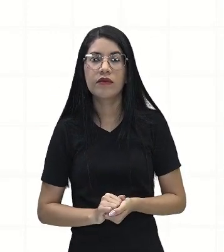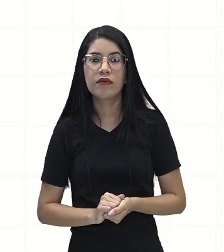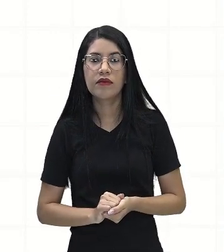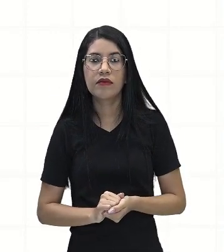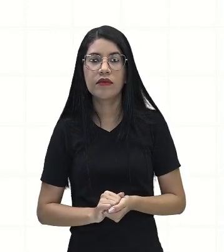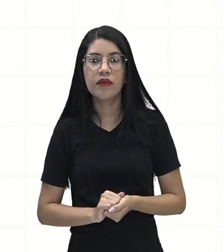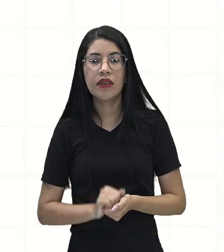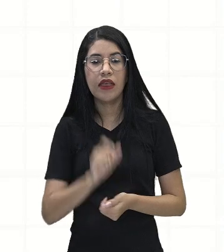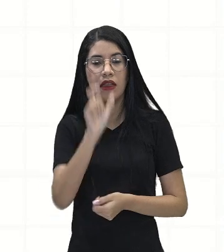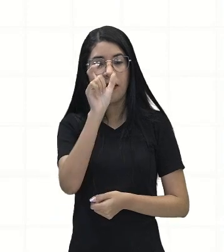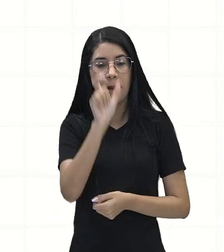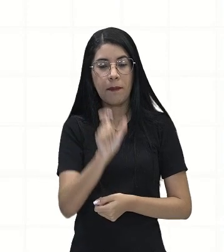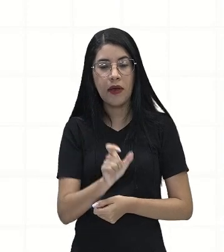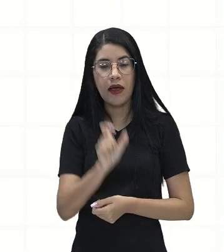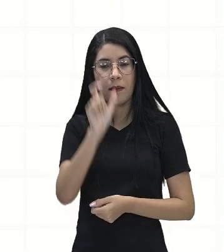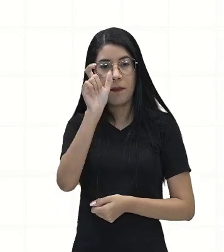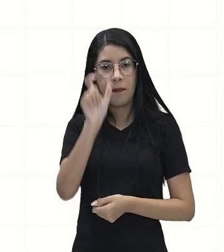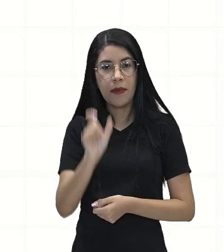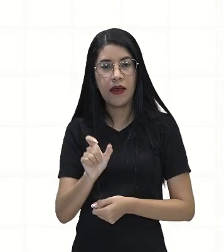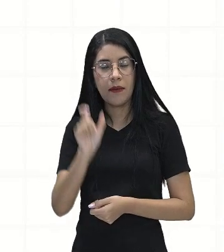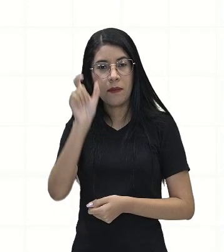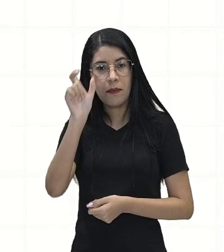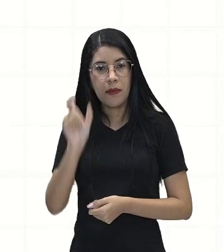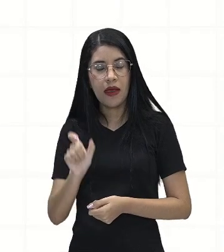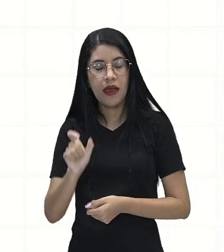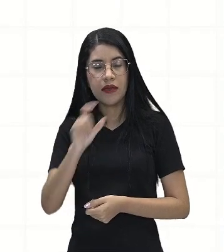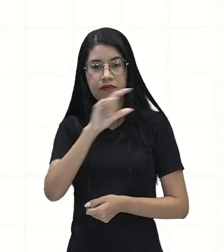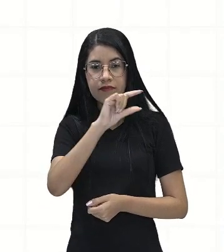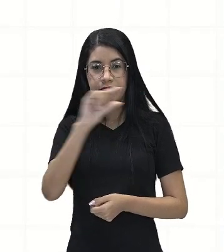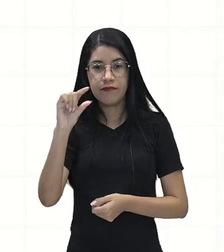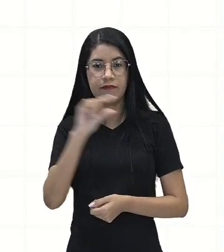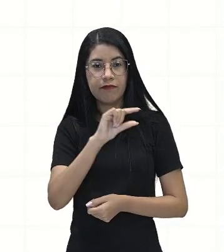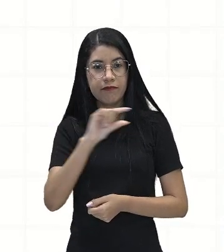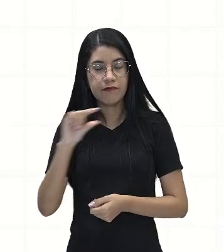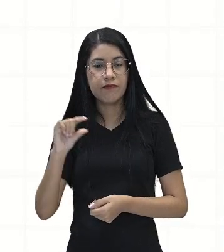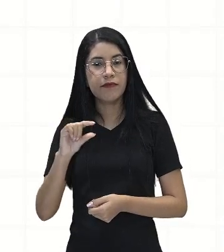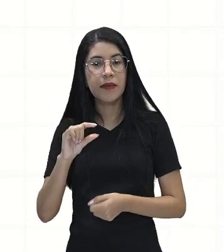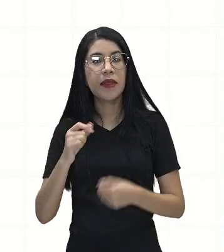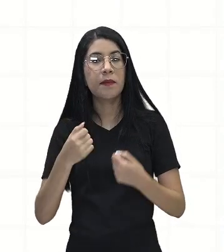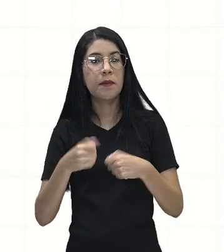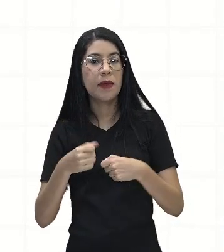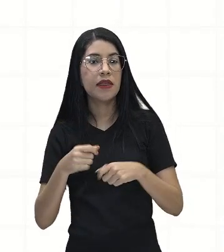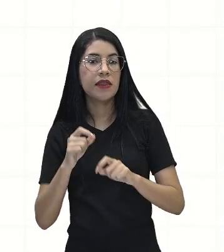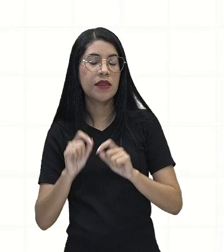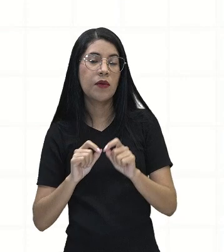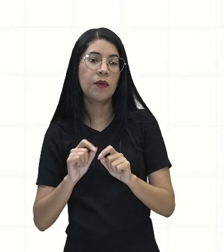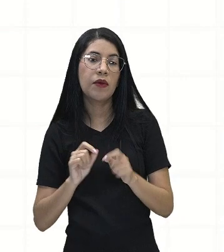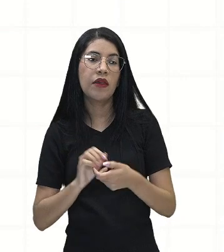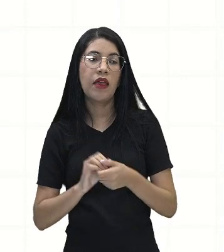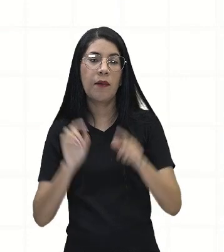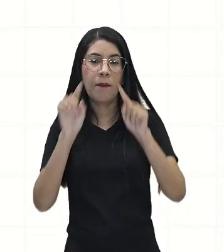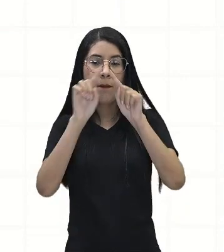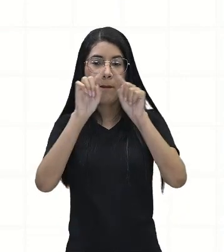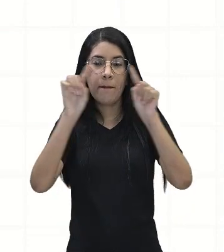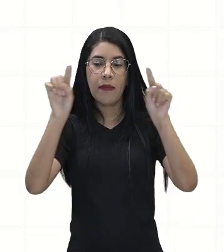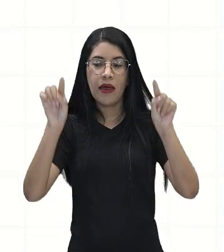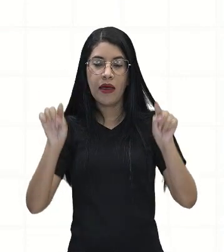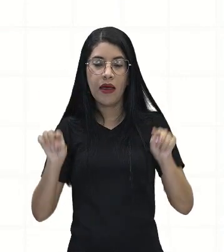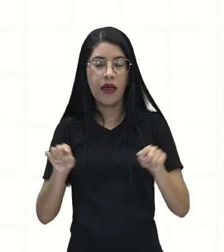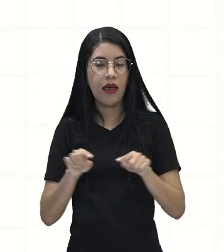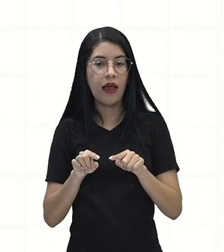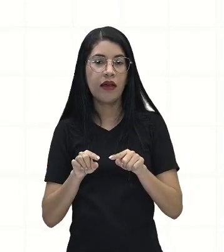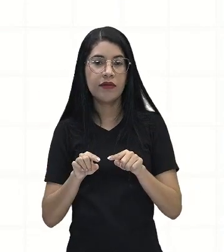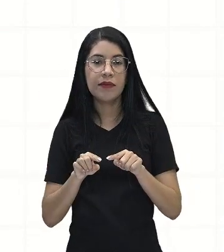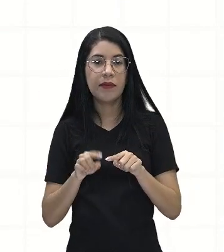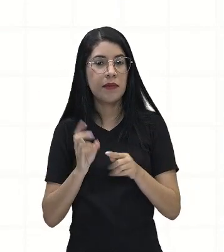verticais e horizontais que devem ter todas as suas extremidades